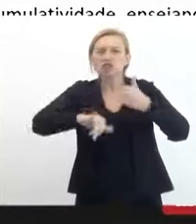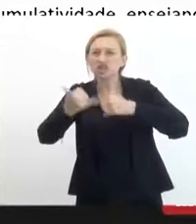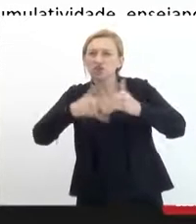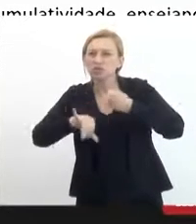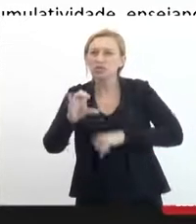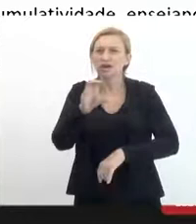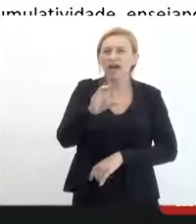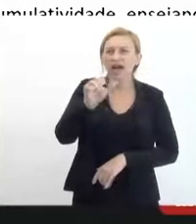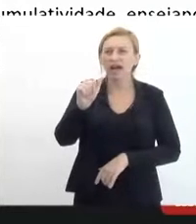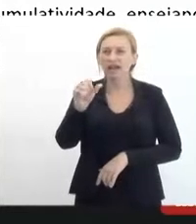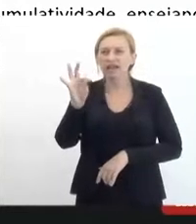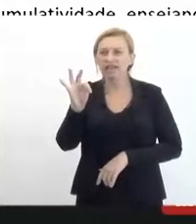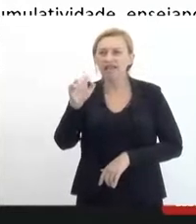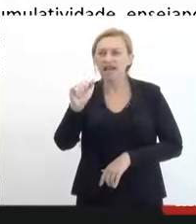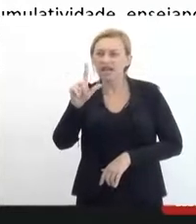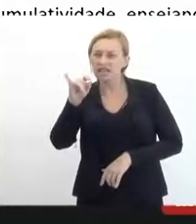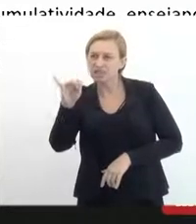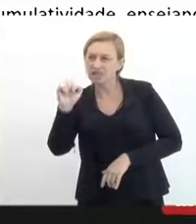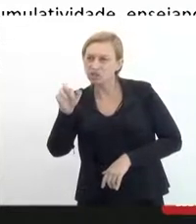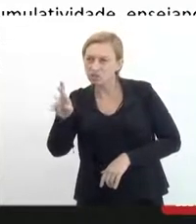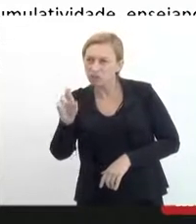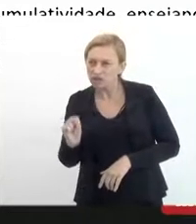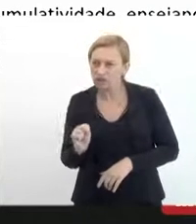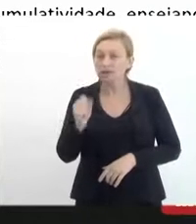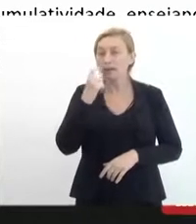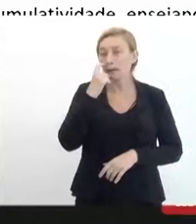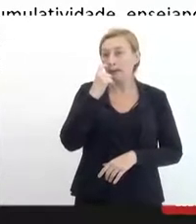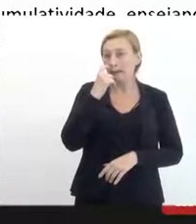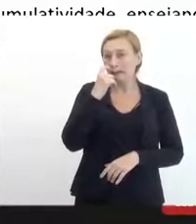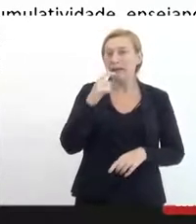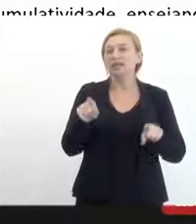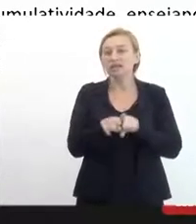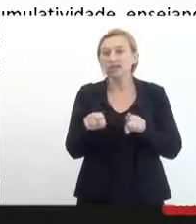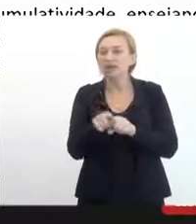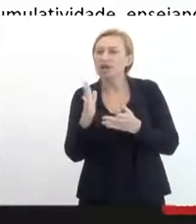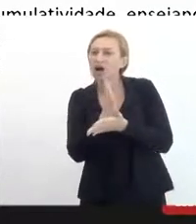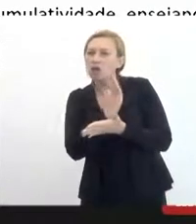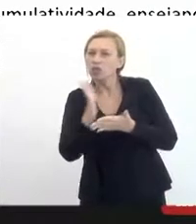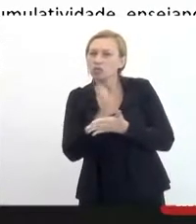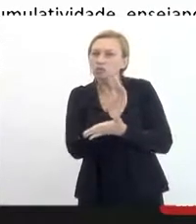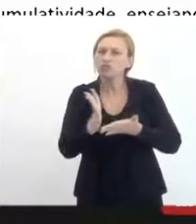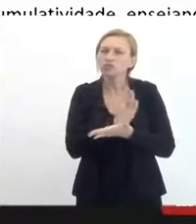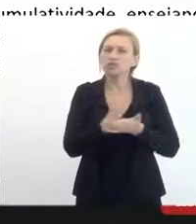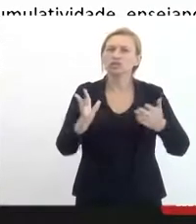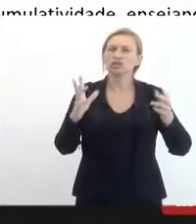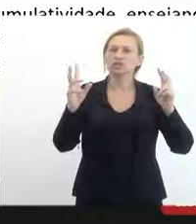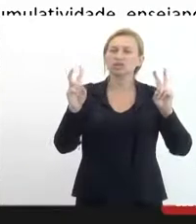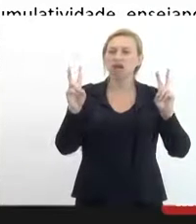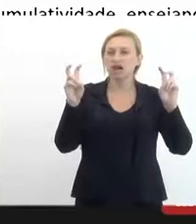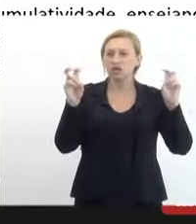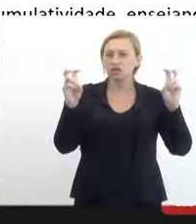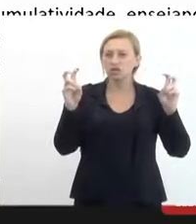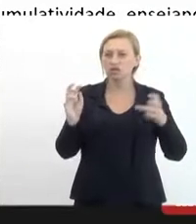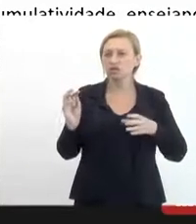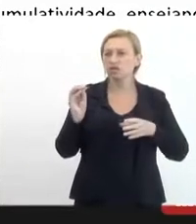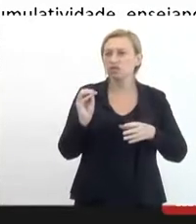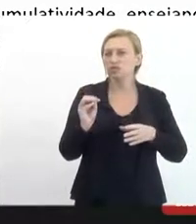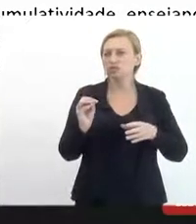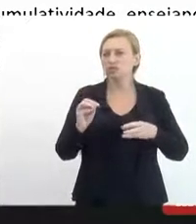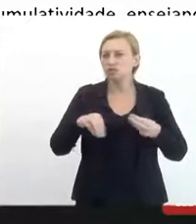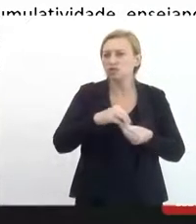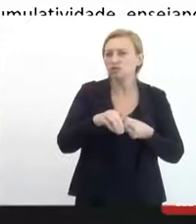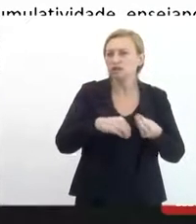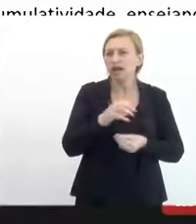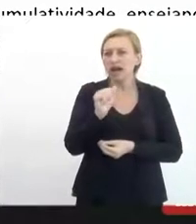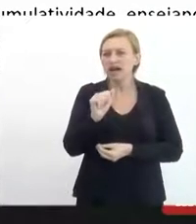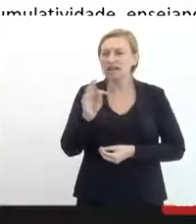Nós temos também algumas situações envolvendo ativos imobilizados, e aqui eu quero fazer